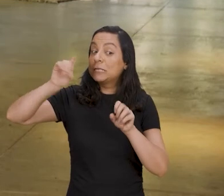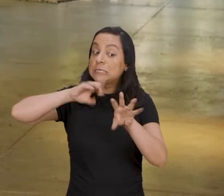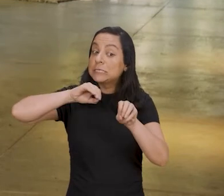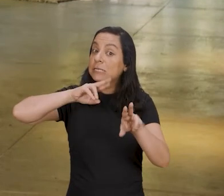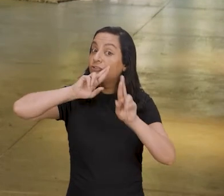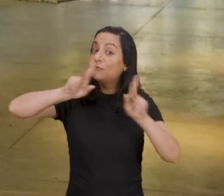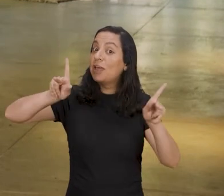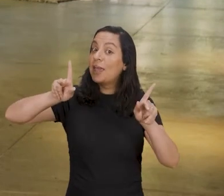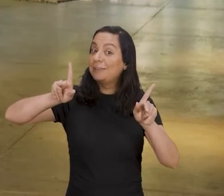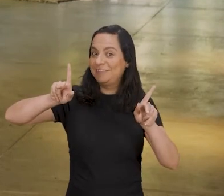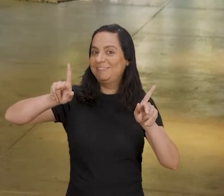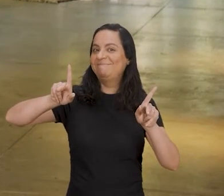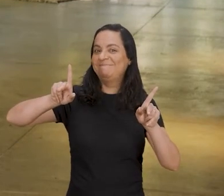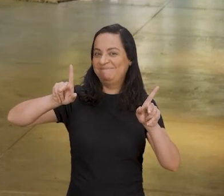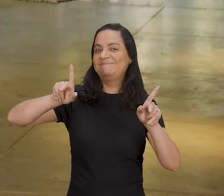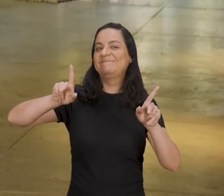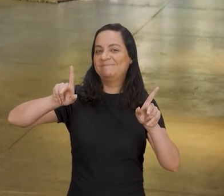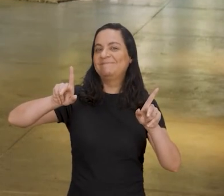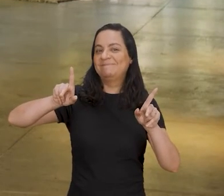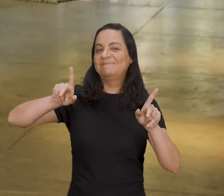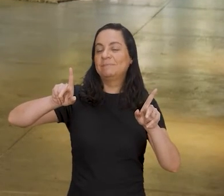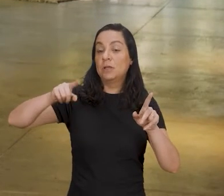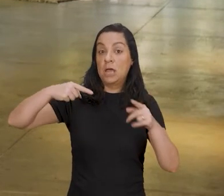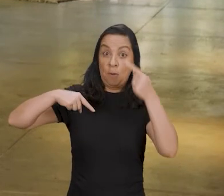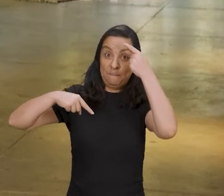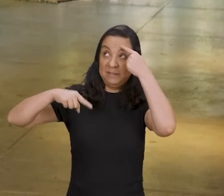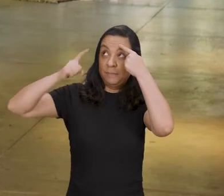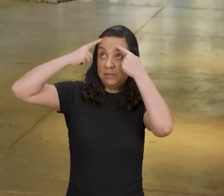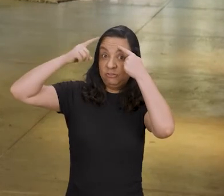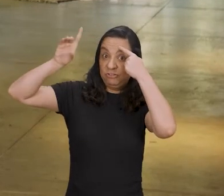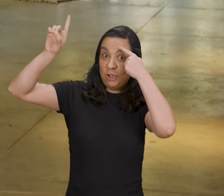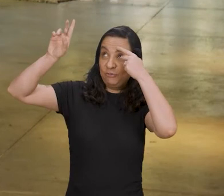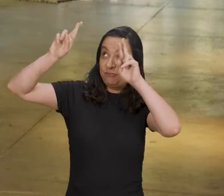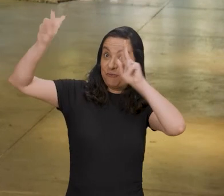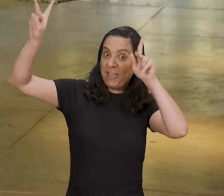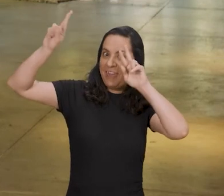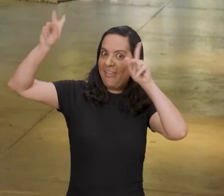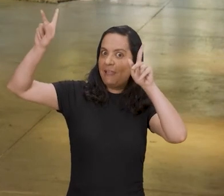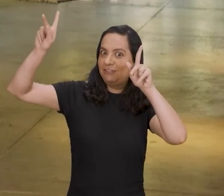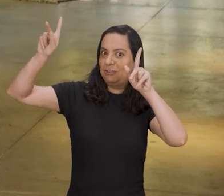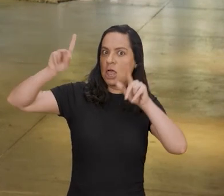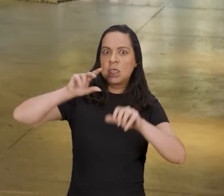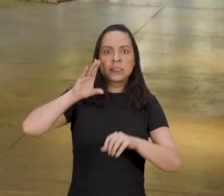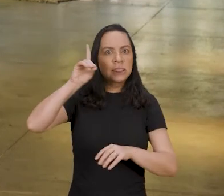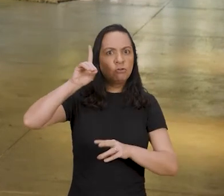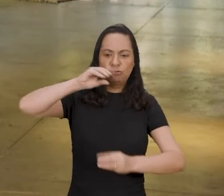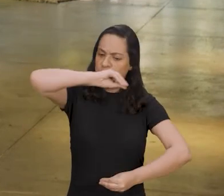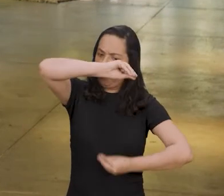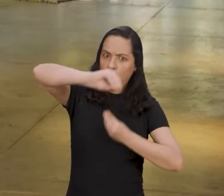os pensamentos de Deus não são os nossos pensamentos. Deus, ele vira sim as coisas de